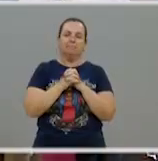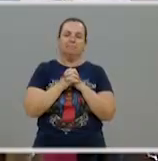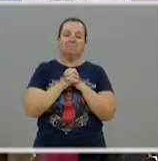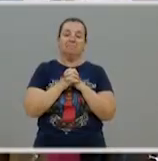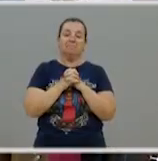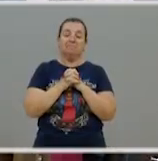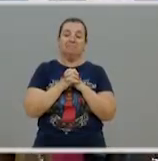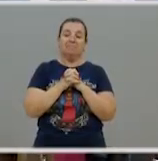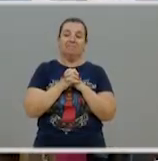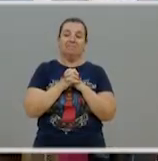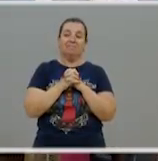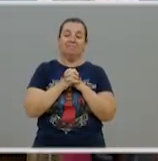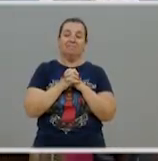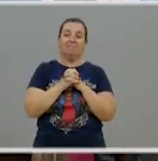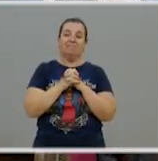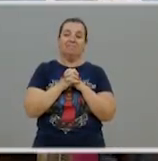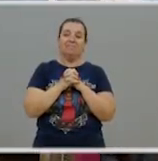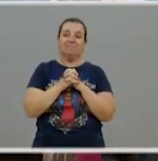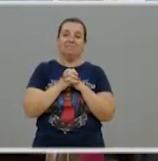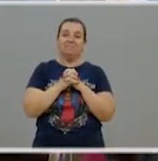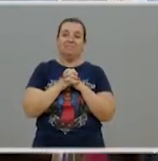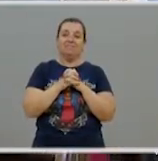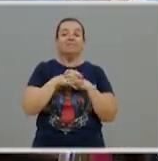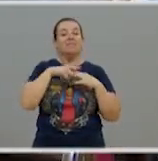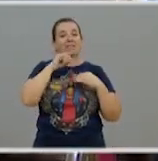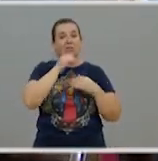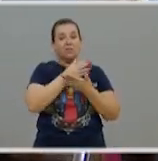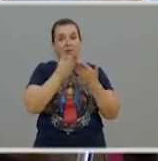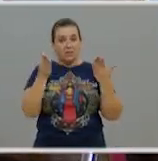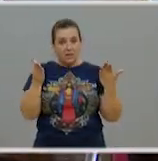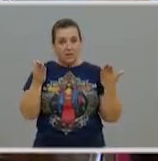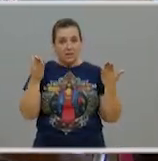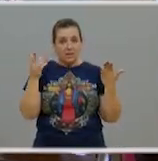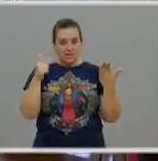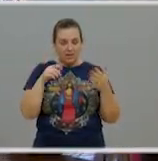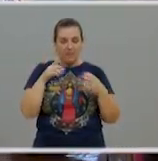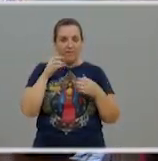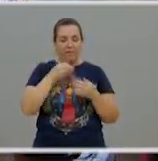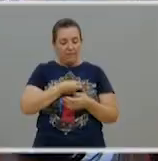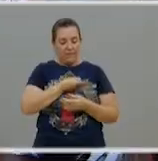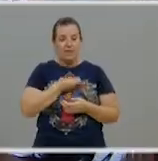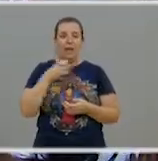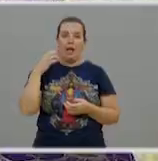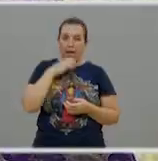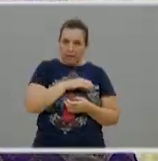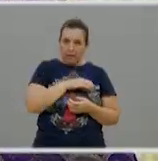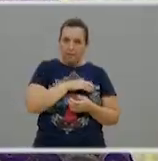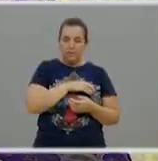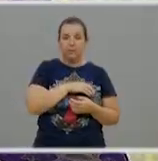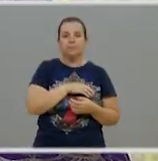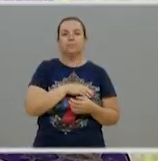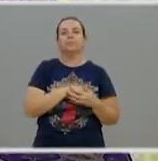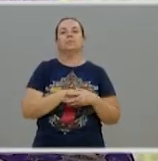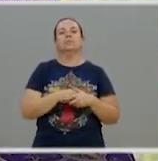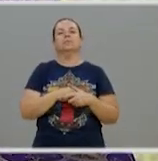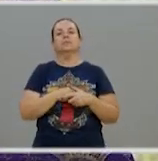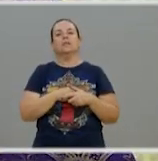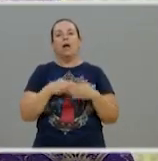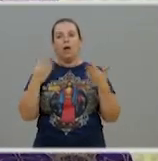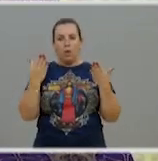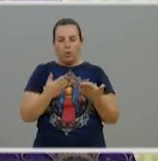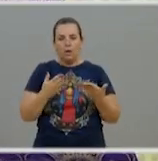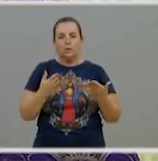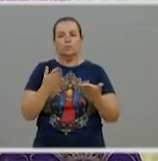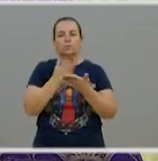Que tal se você, nesse corre-corre louco da vida, já que passou o carnaval e o ano começou, porque na verdade é assim, mas